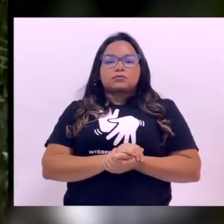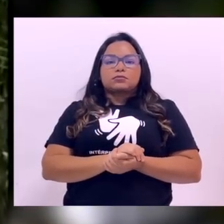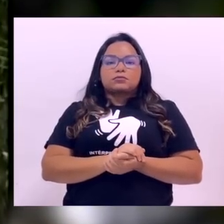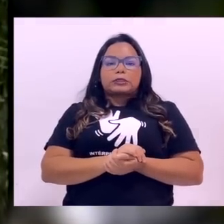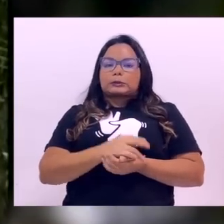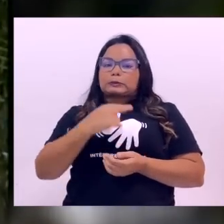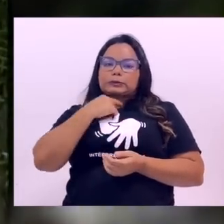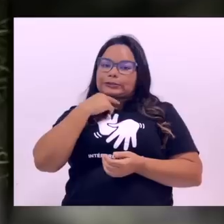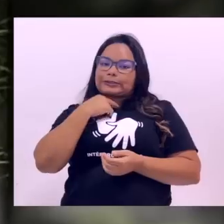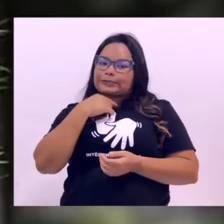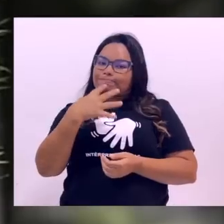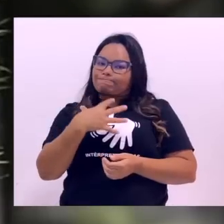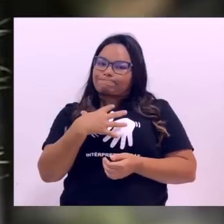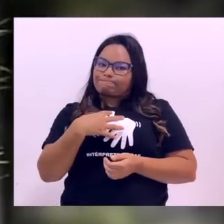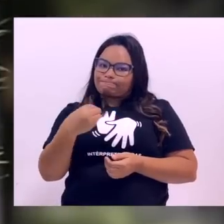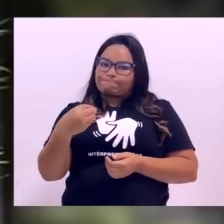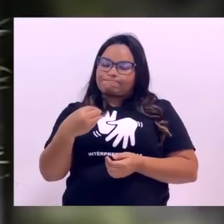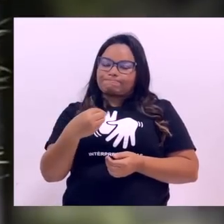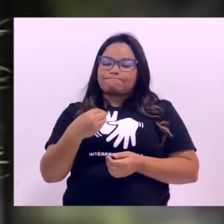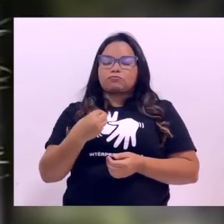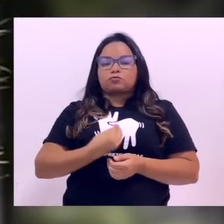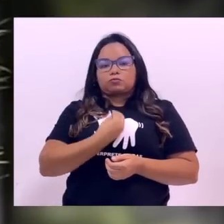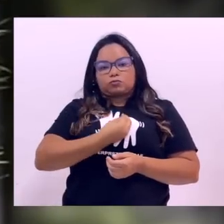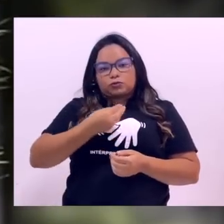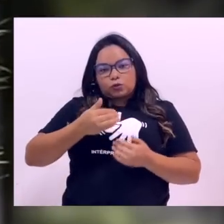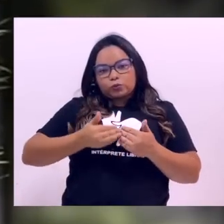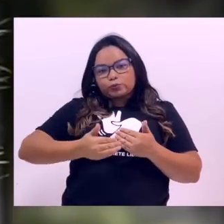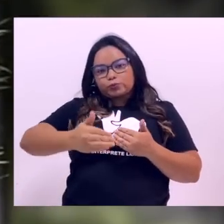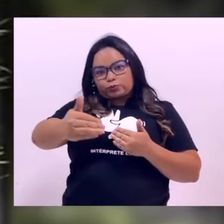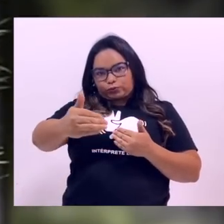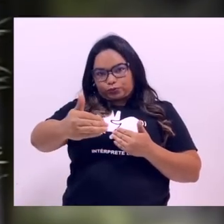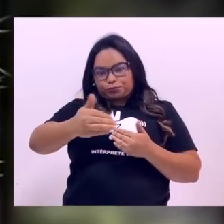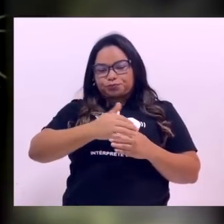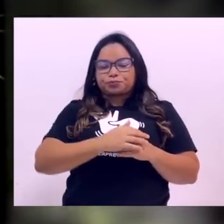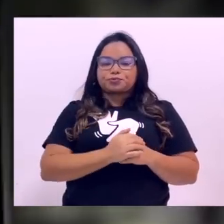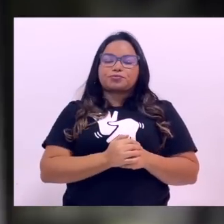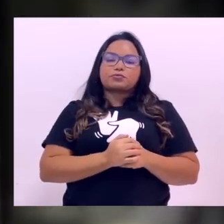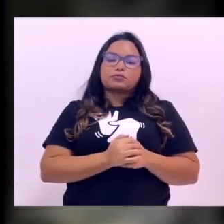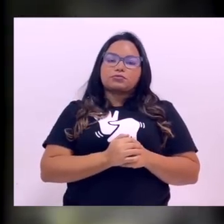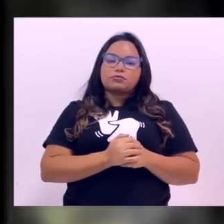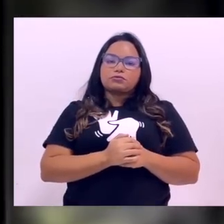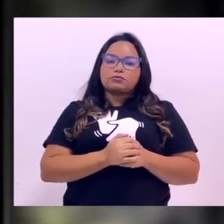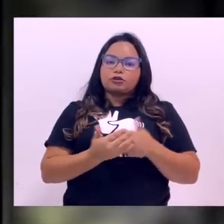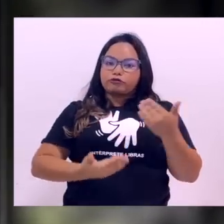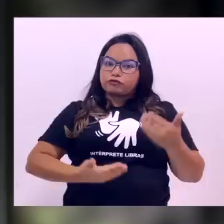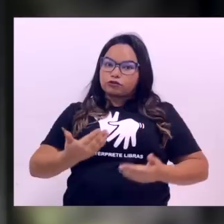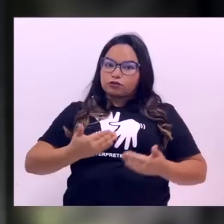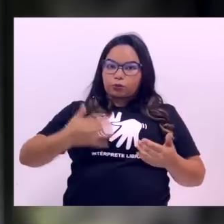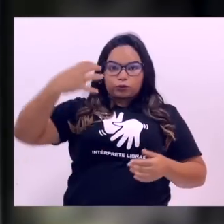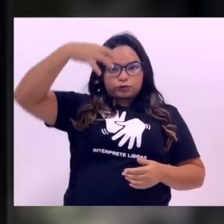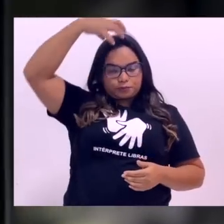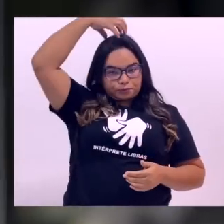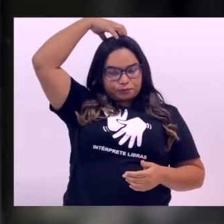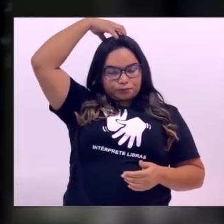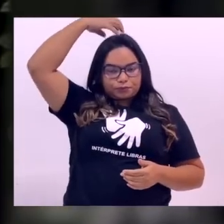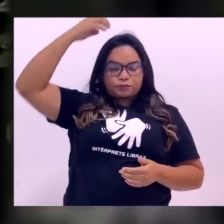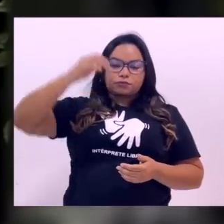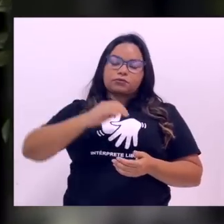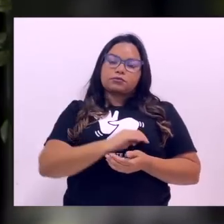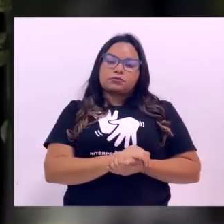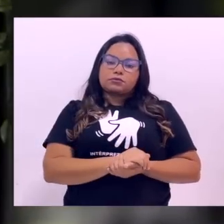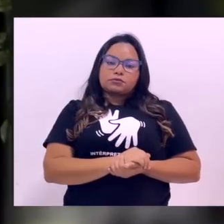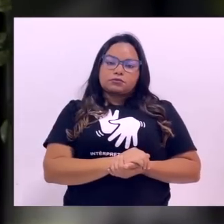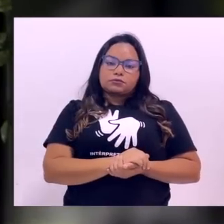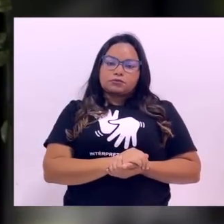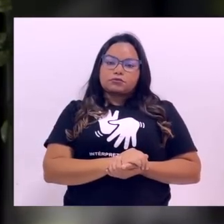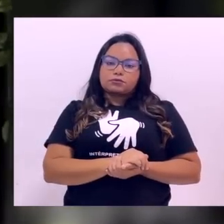serem eunucos, pelo resto de sua vida, sem nunca ter a honra ou o prazer de ter